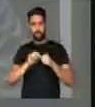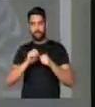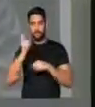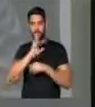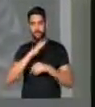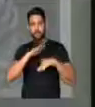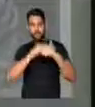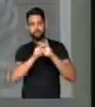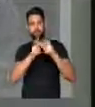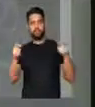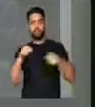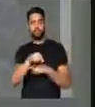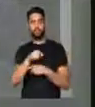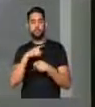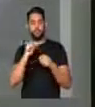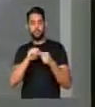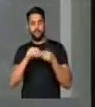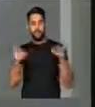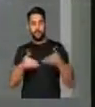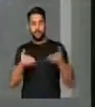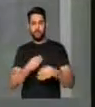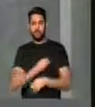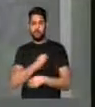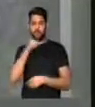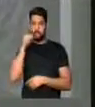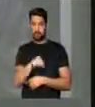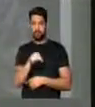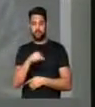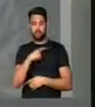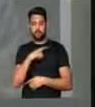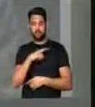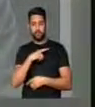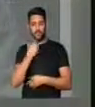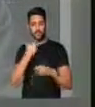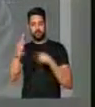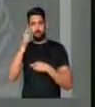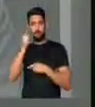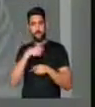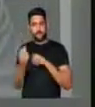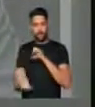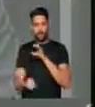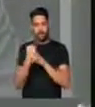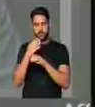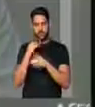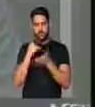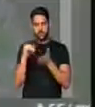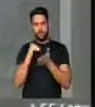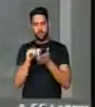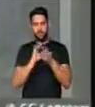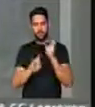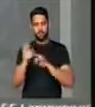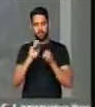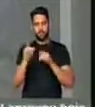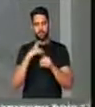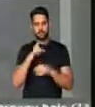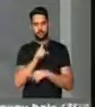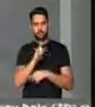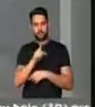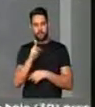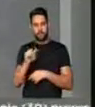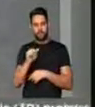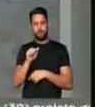Brasil prosperar. Fizemos hoje aqui, com êxito, a implantação da Secretaria Especial das